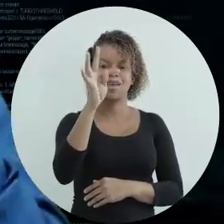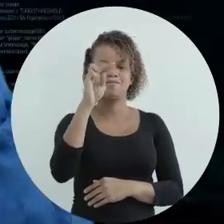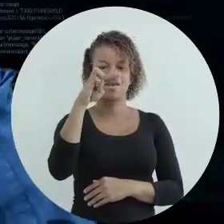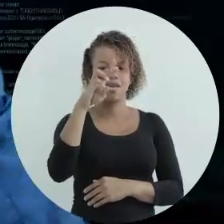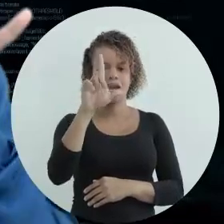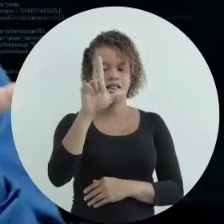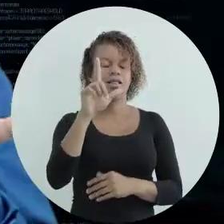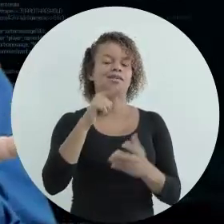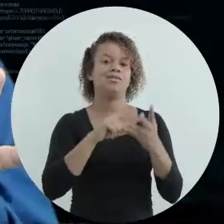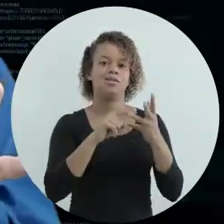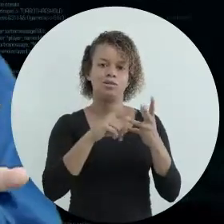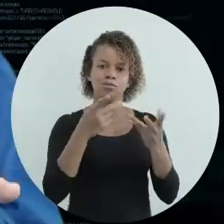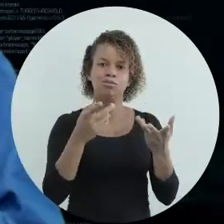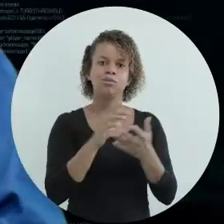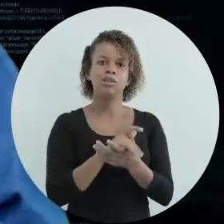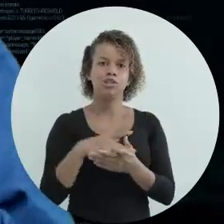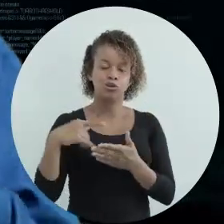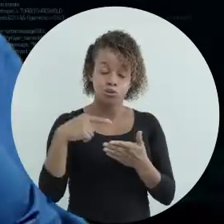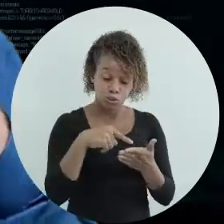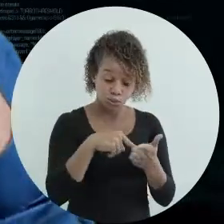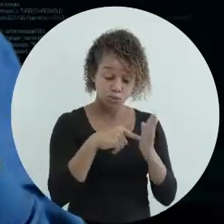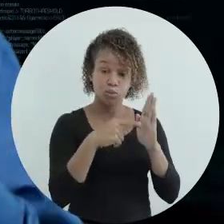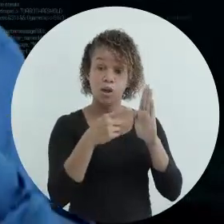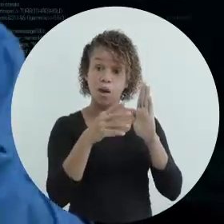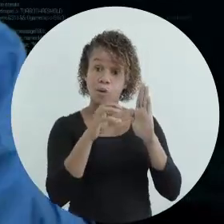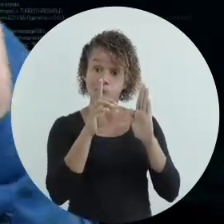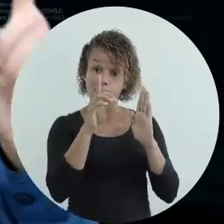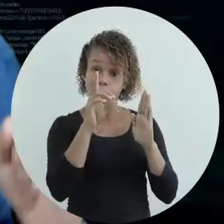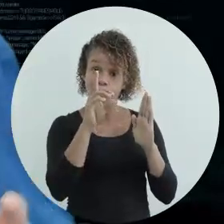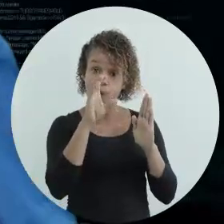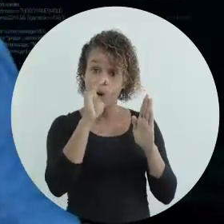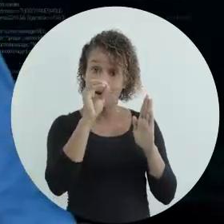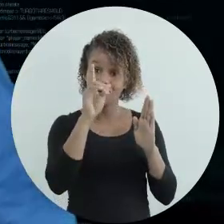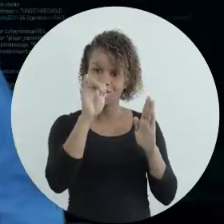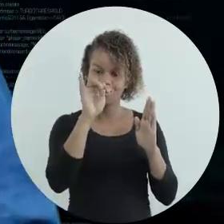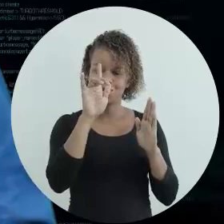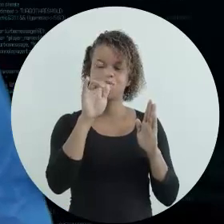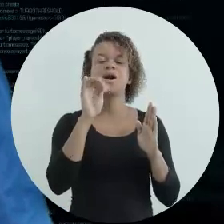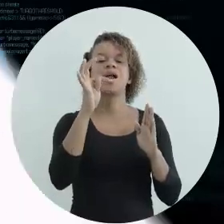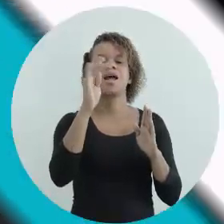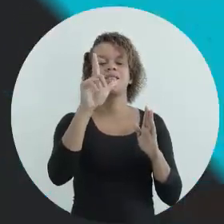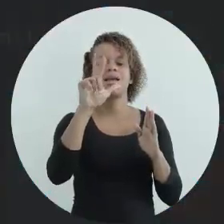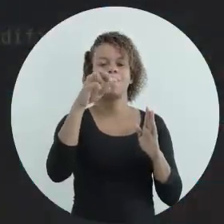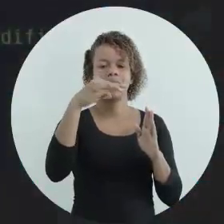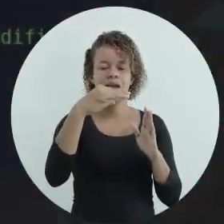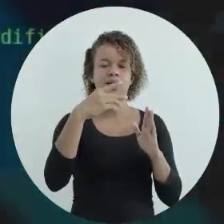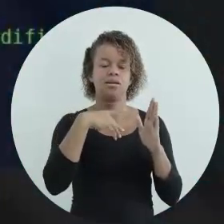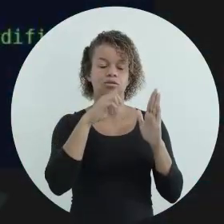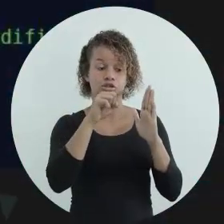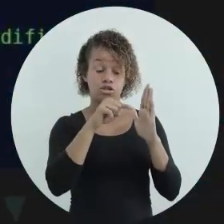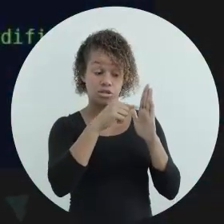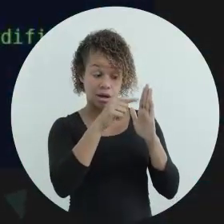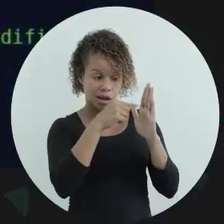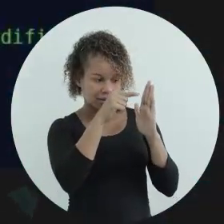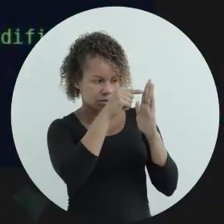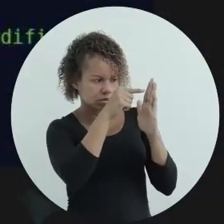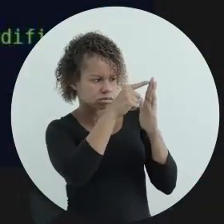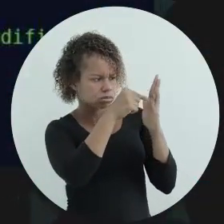Isso daí é o código HTML. Mas destacado no retângulo amarelo, você vai